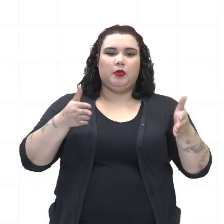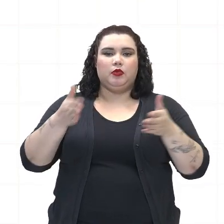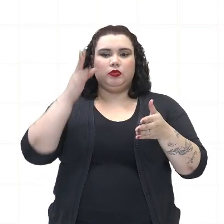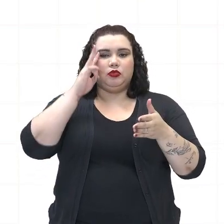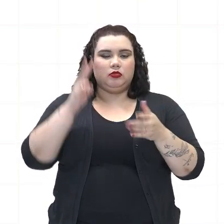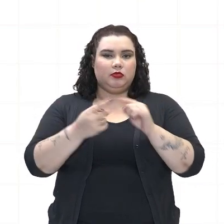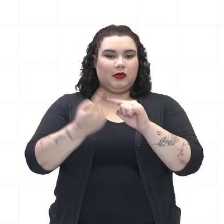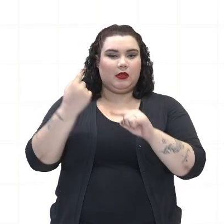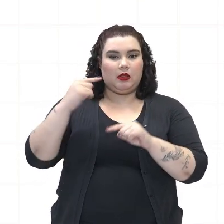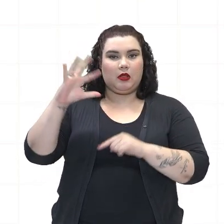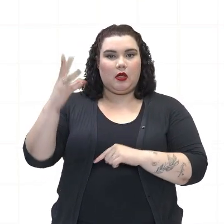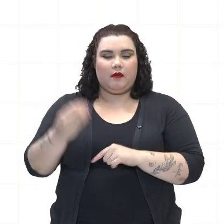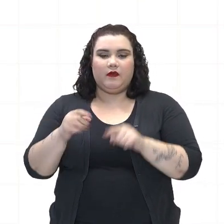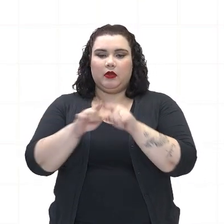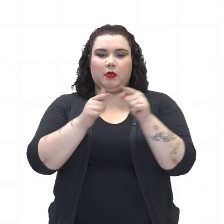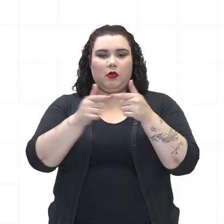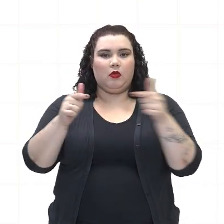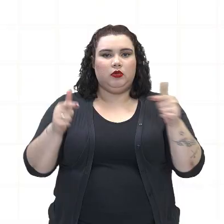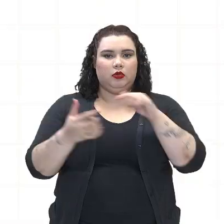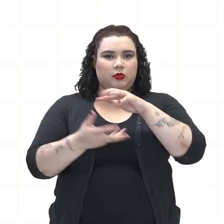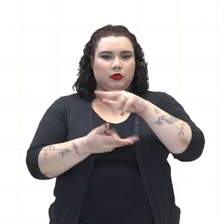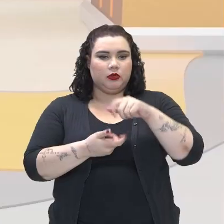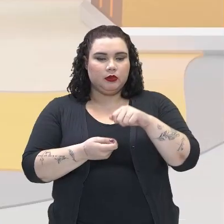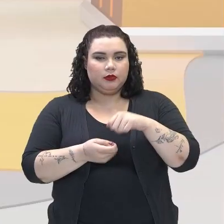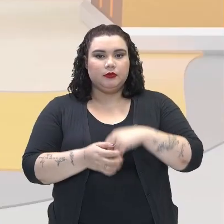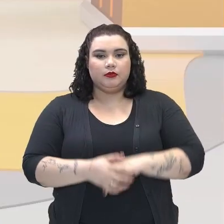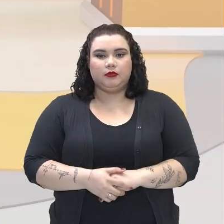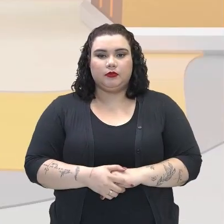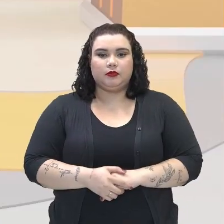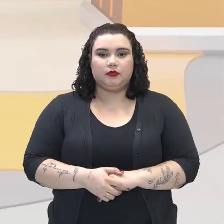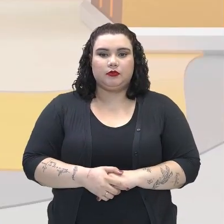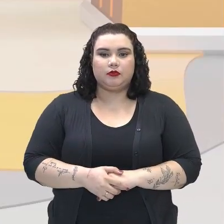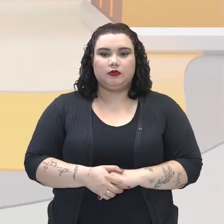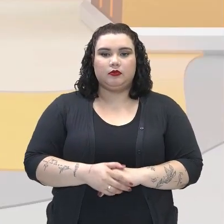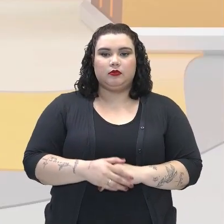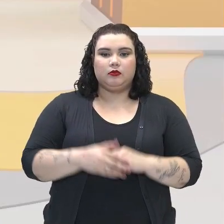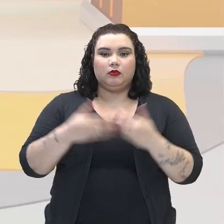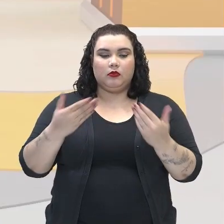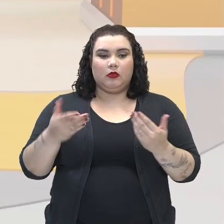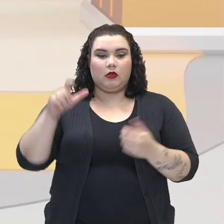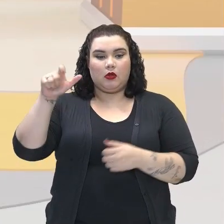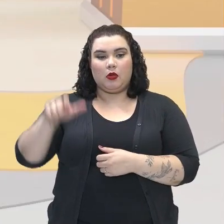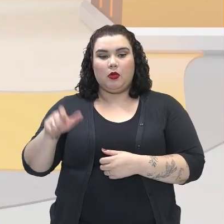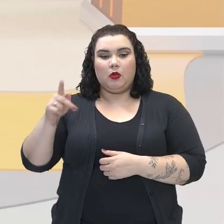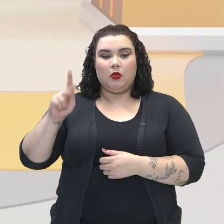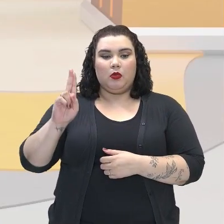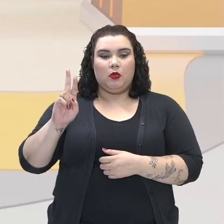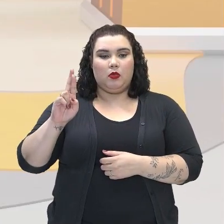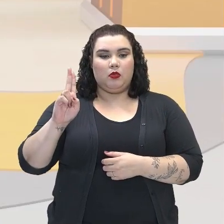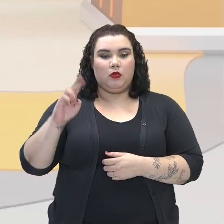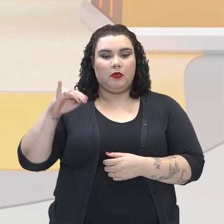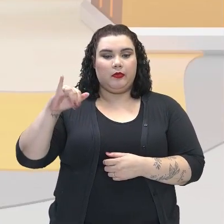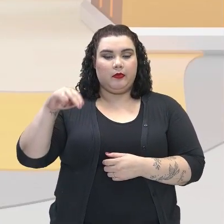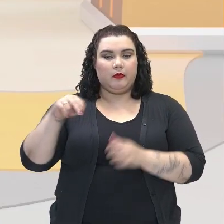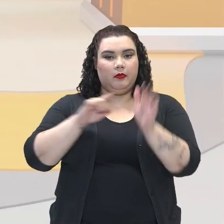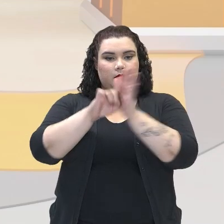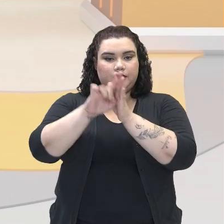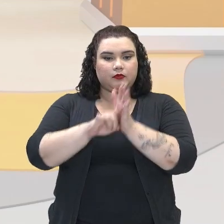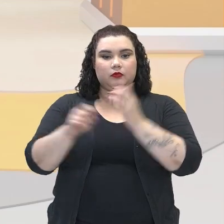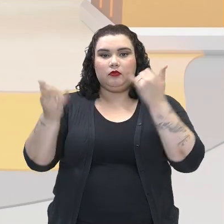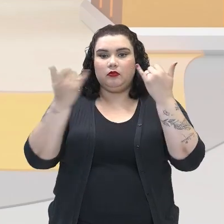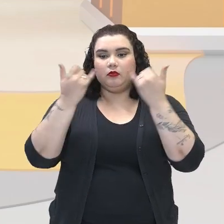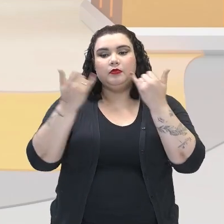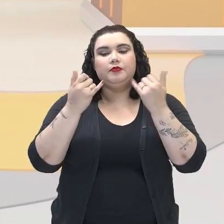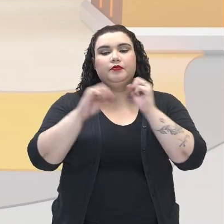quanto em qualquer outro mundo. Curumim está aqui com a gente. Curumim pesquisou mais algumas informações e ele trouxe coisas